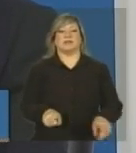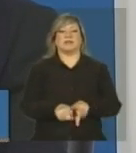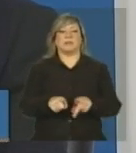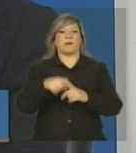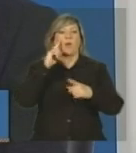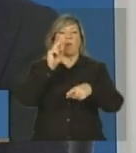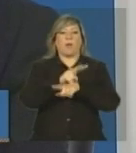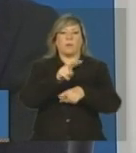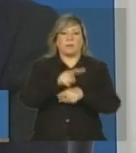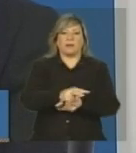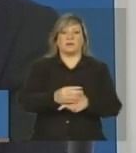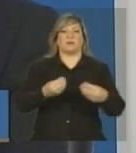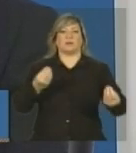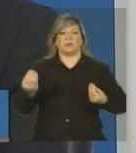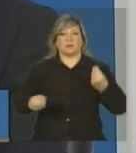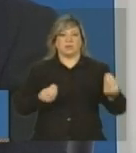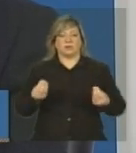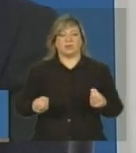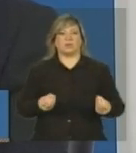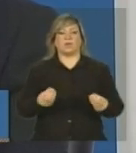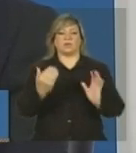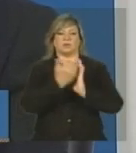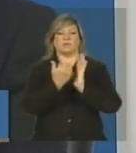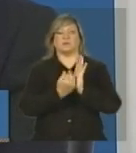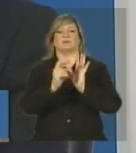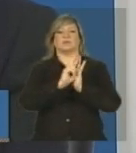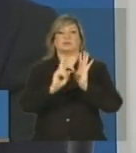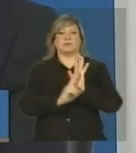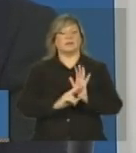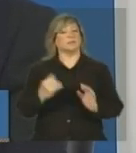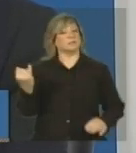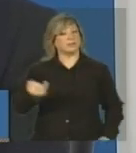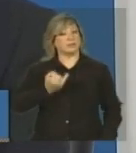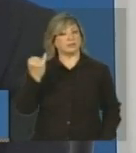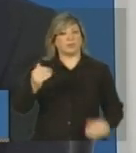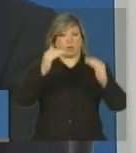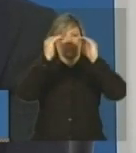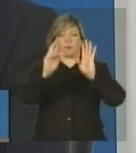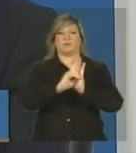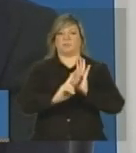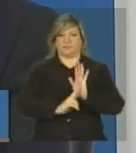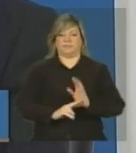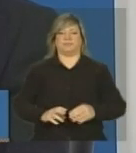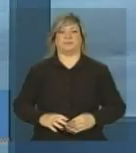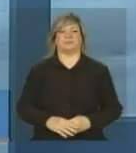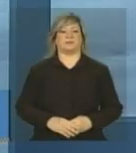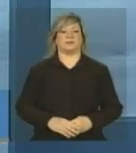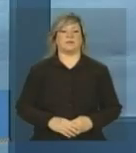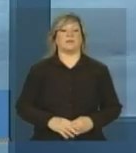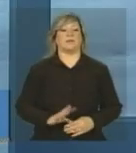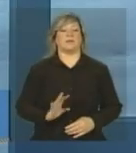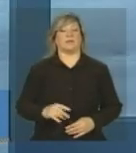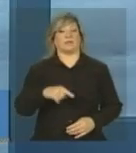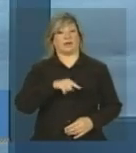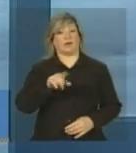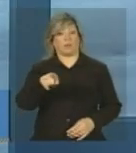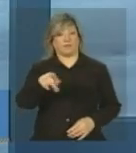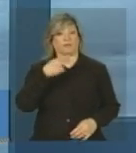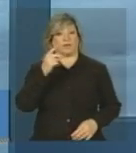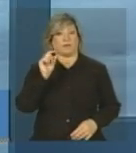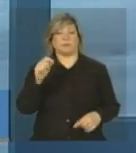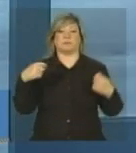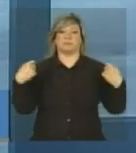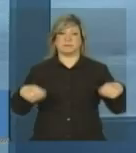de acompanhamento das condicionalidades tão importantes para o funcionamento do programa. Bom, o senhor disse que é essencial a participação